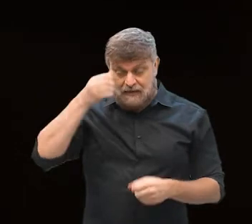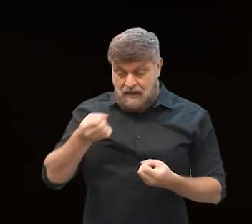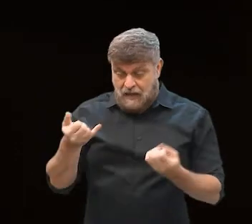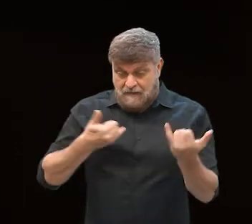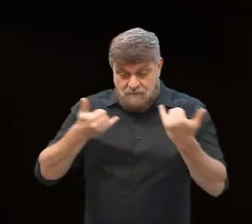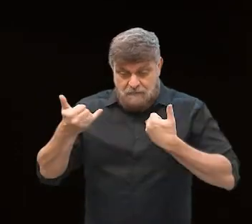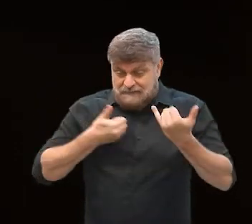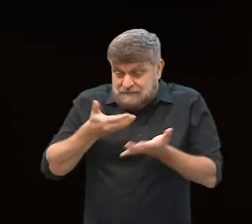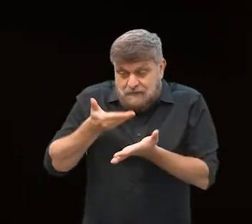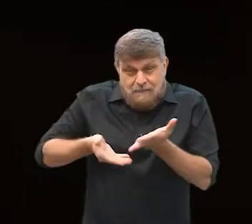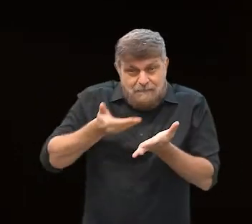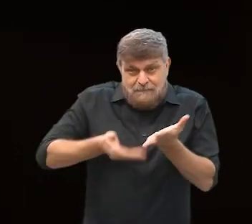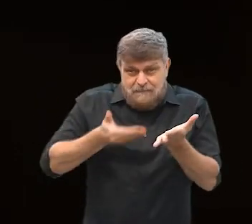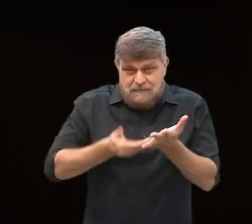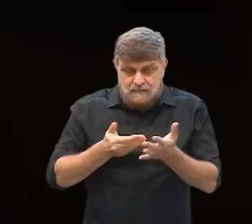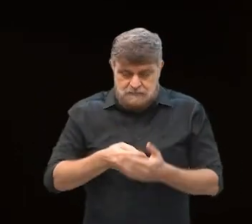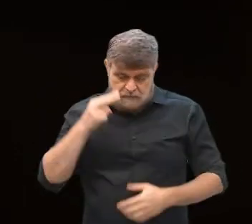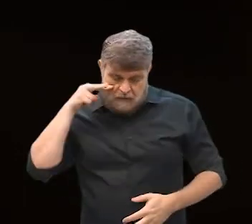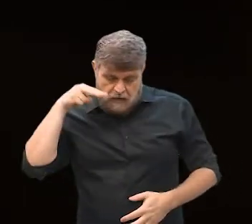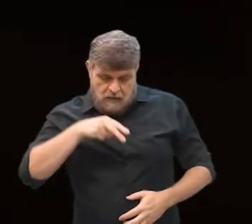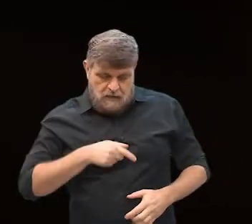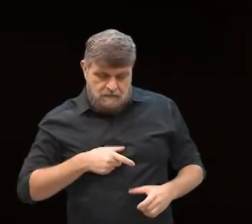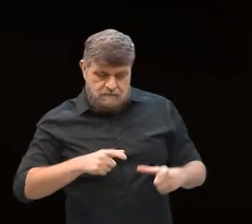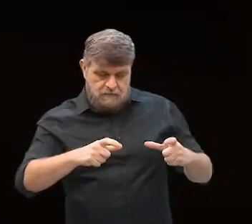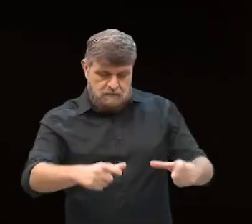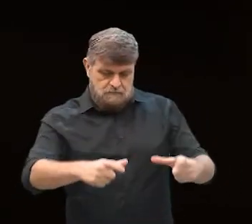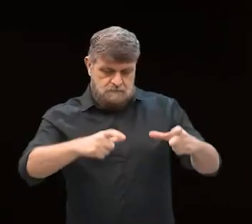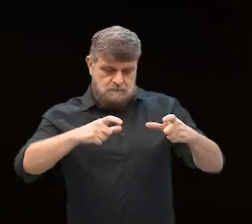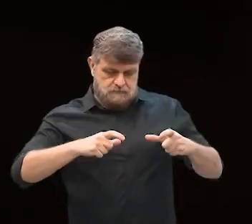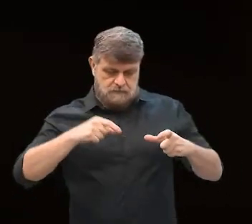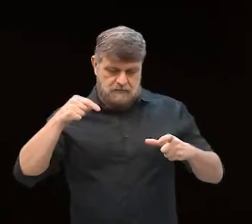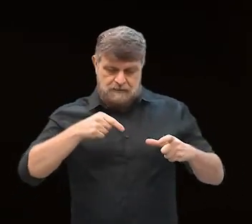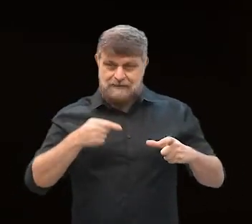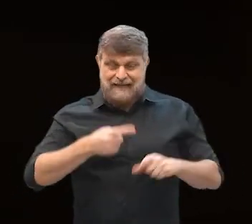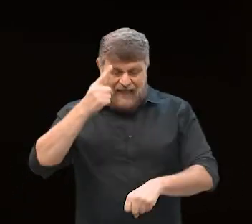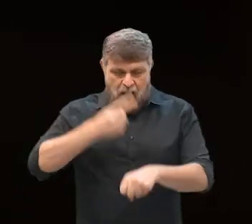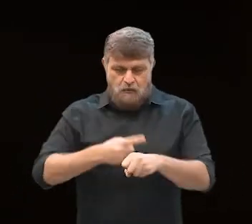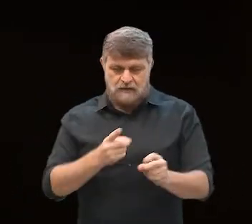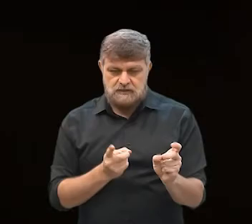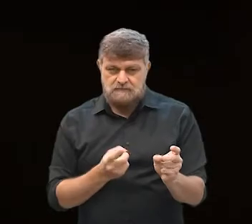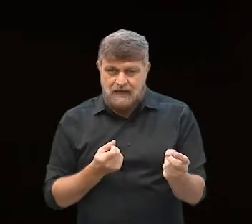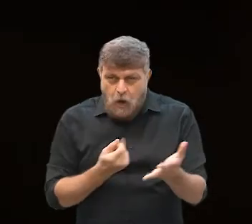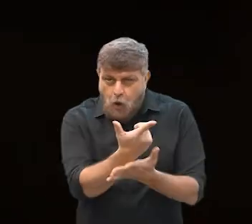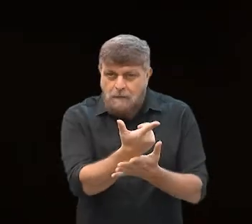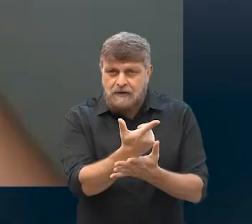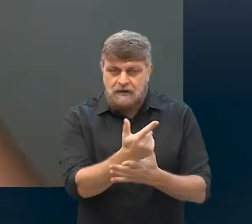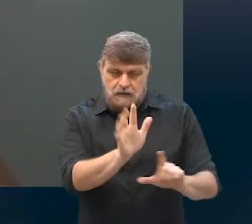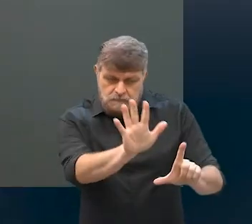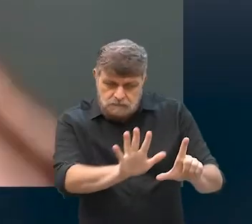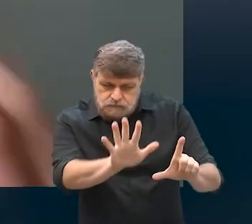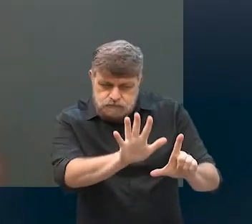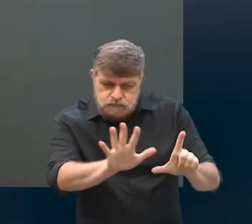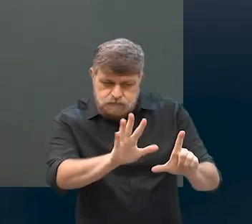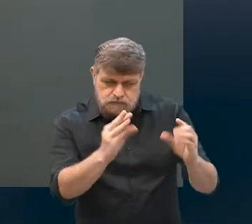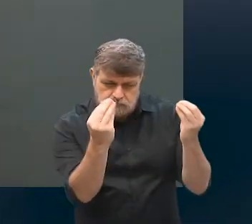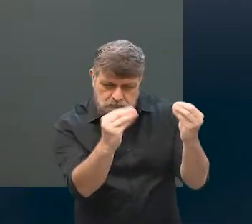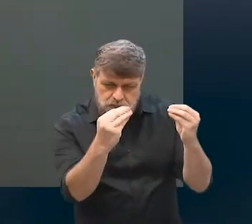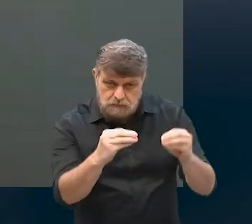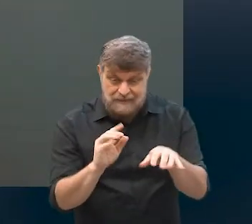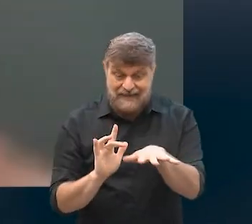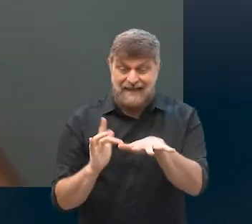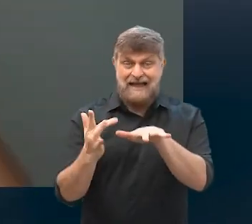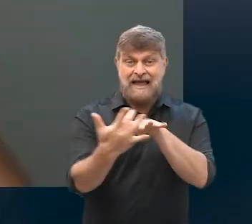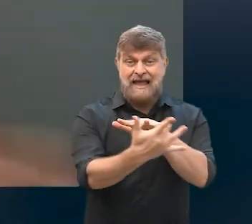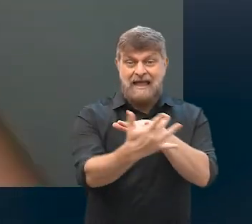informação, né? Ele vê ali somente o que está exposto para ele comprar pela plataforma. Então, você usar as redes